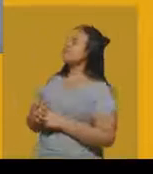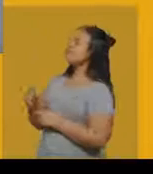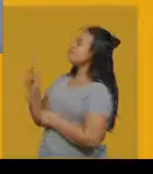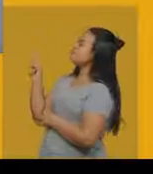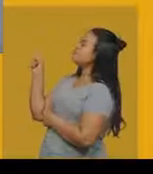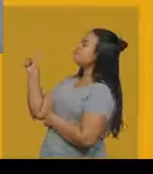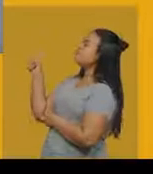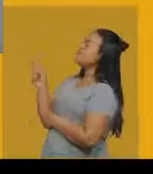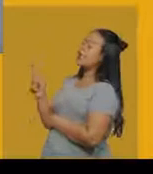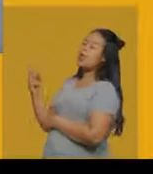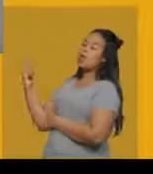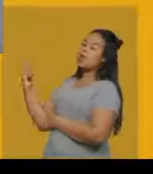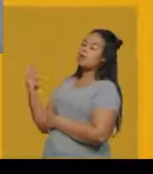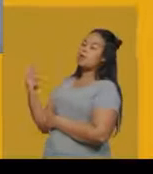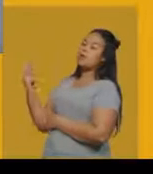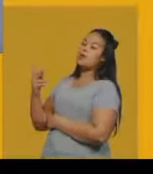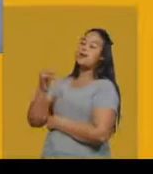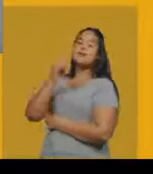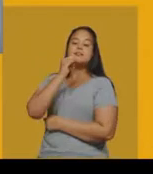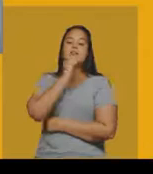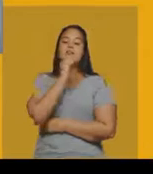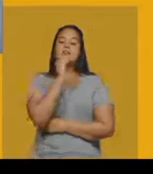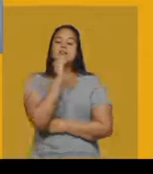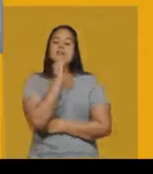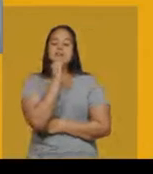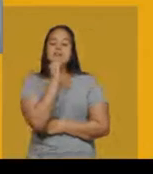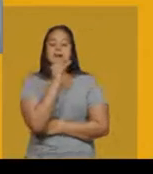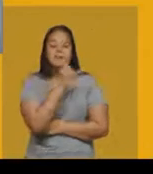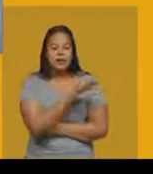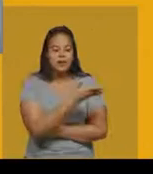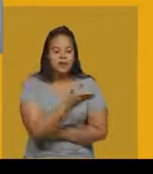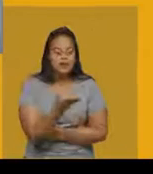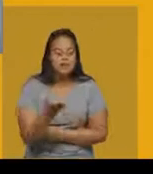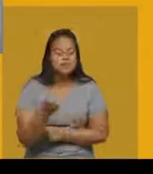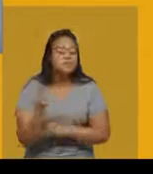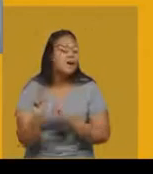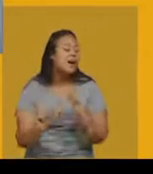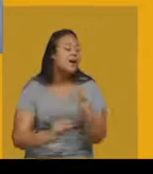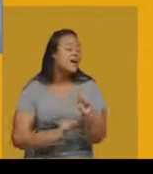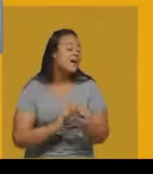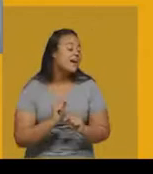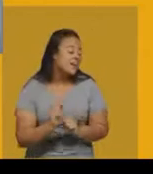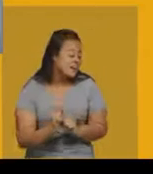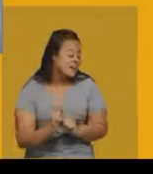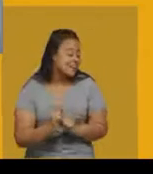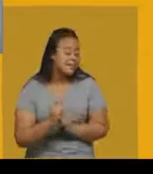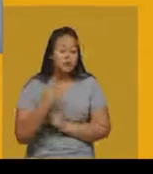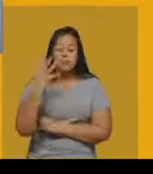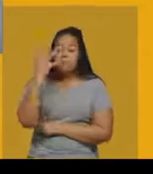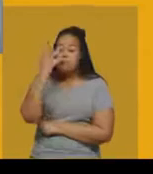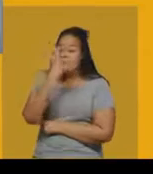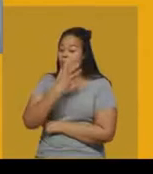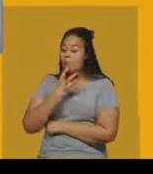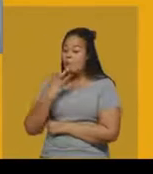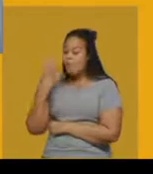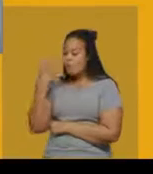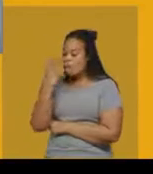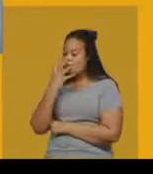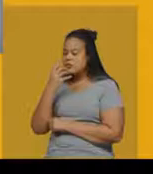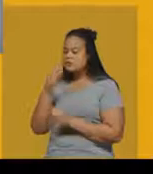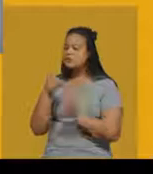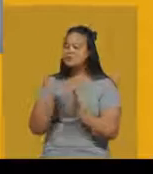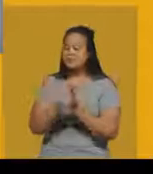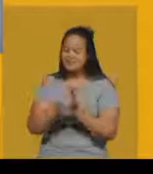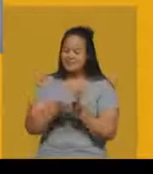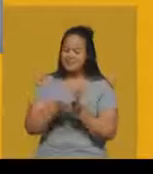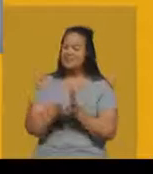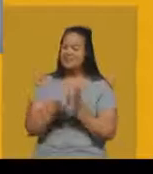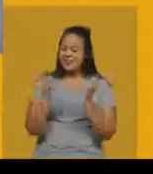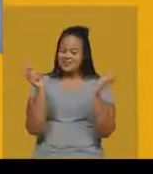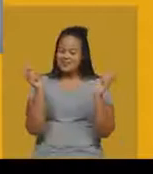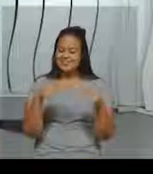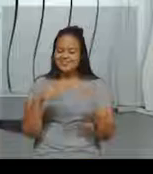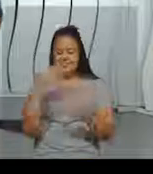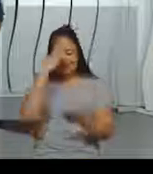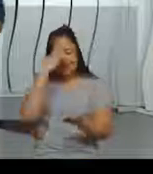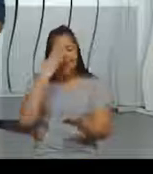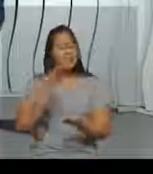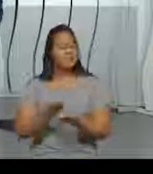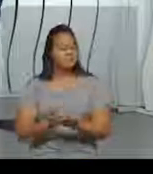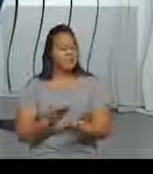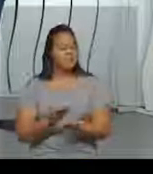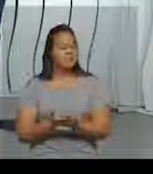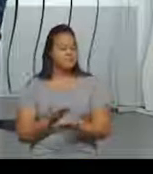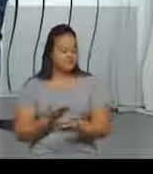2 exemplos para vocês, né, de músicas para vocês pesquisarem e estudarem,